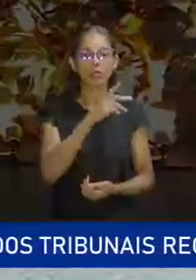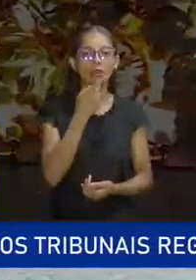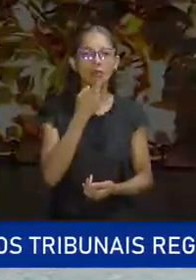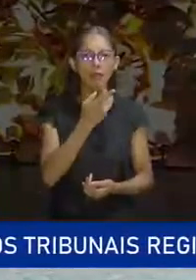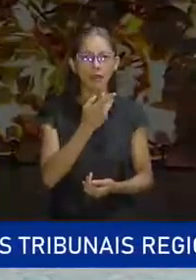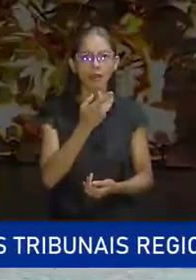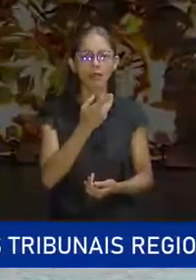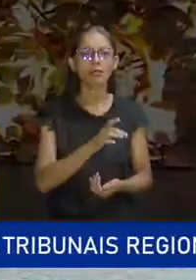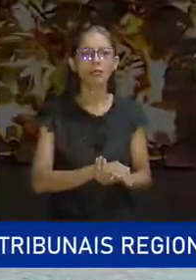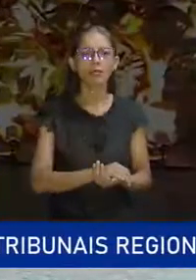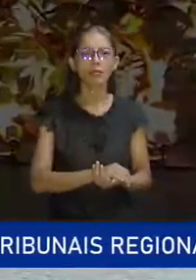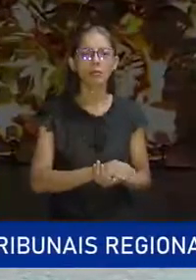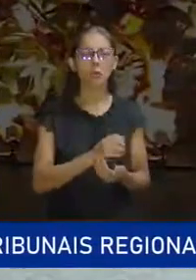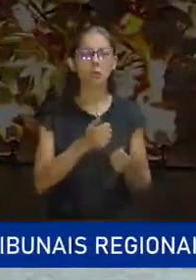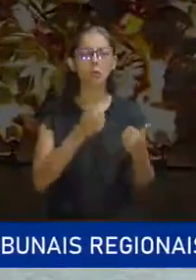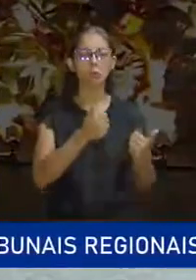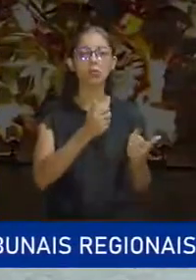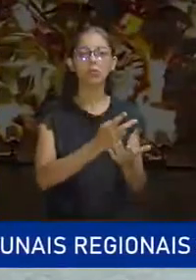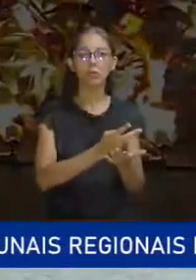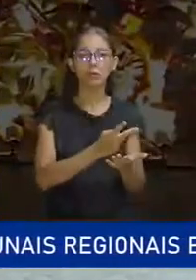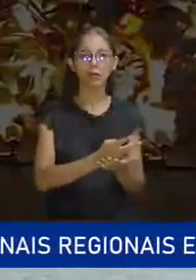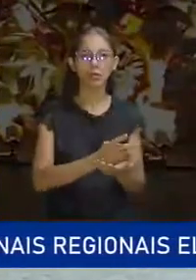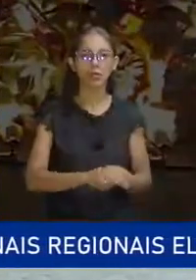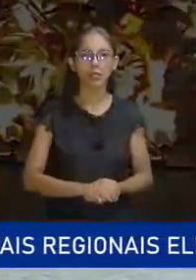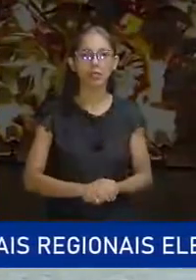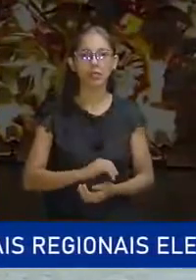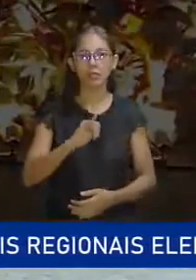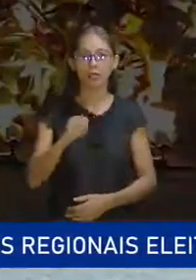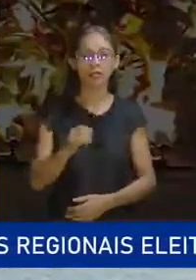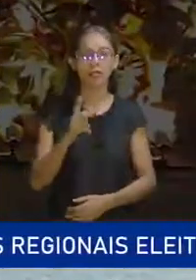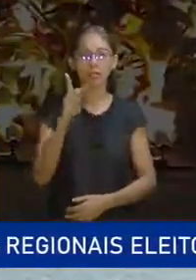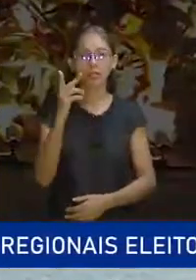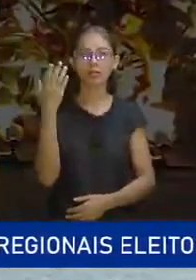mineiro, Juscelino Kubitschek, senador.